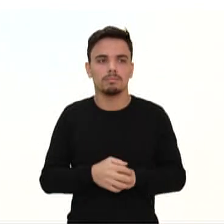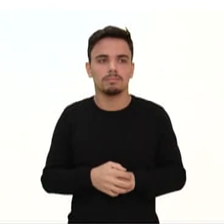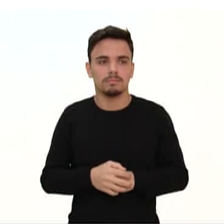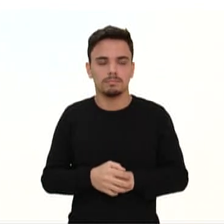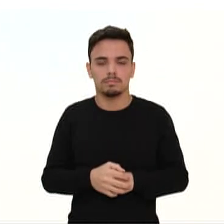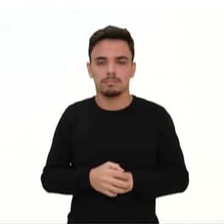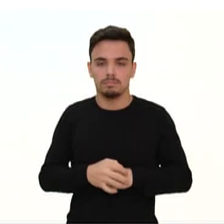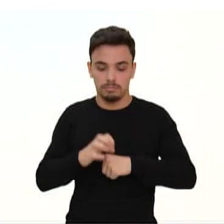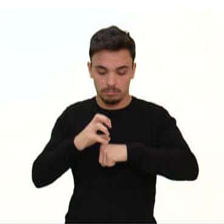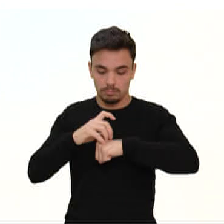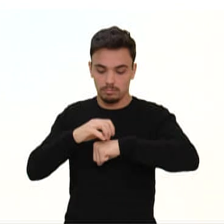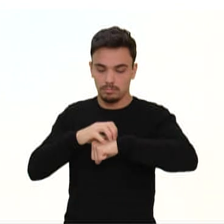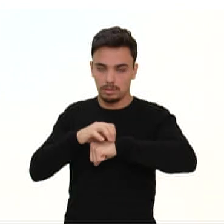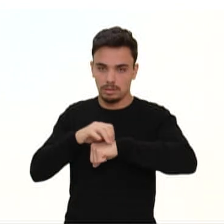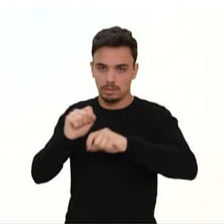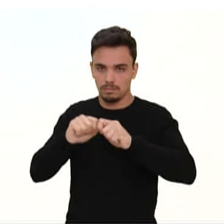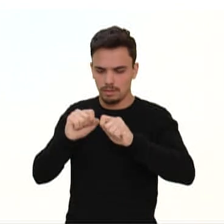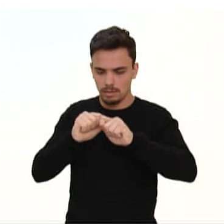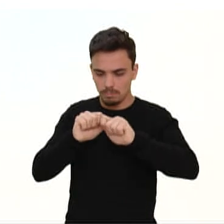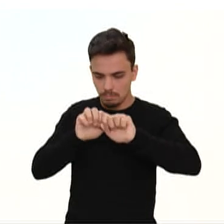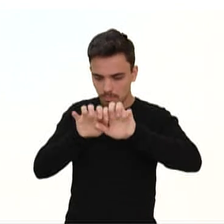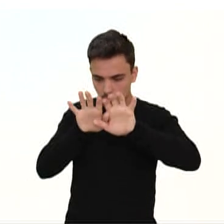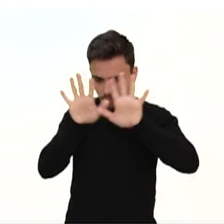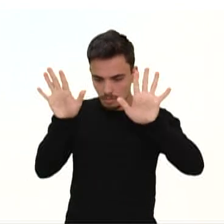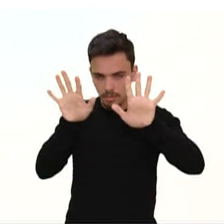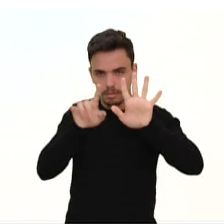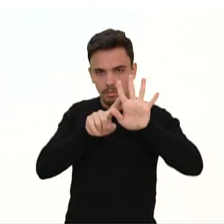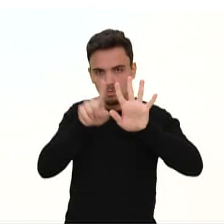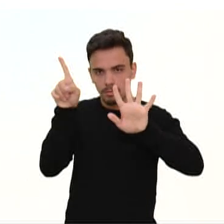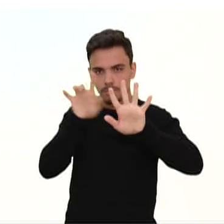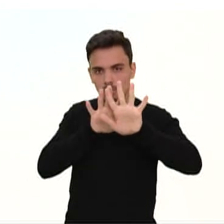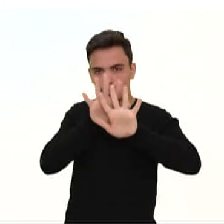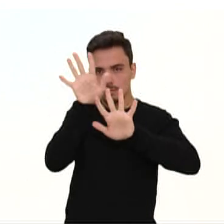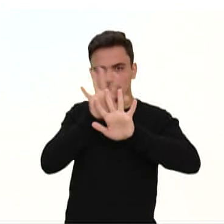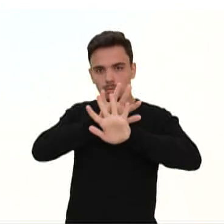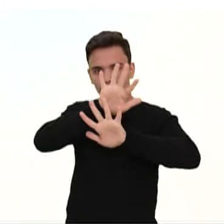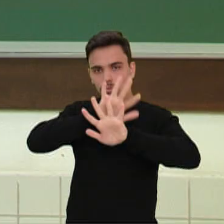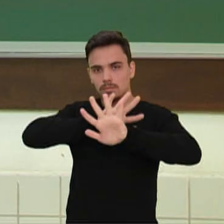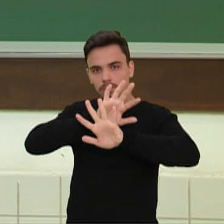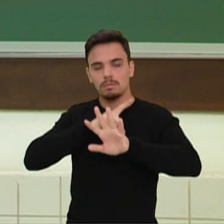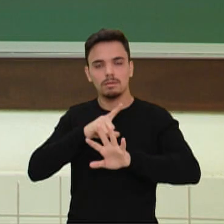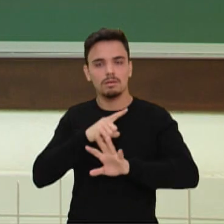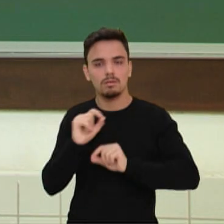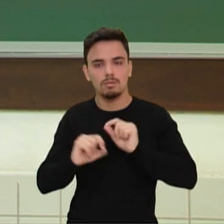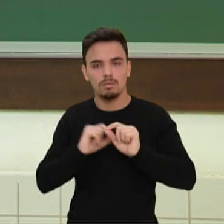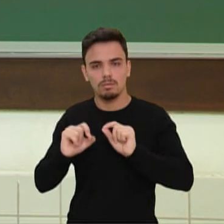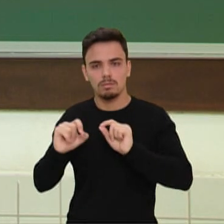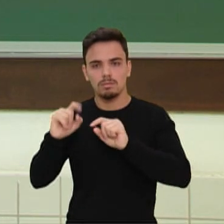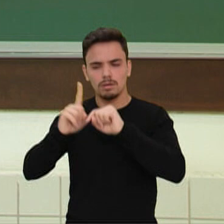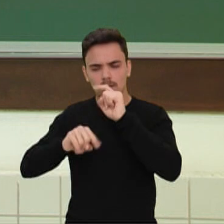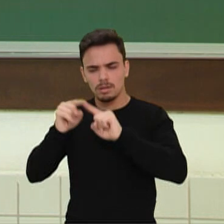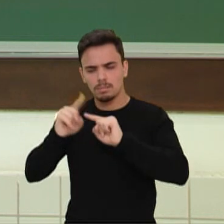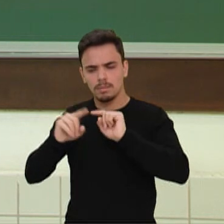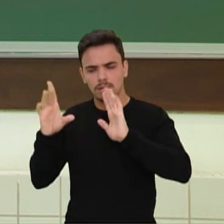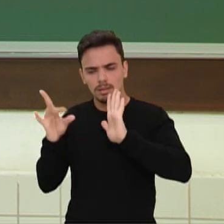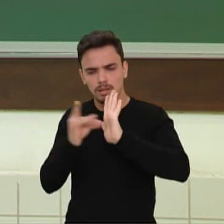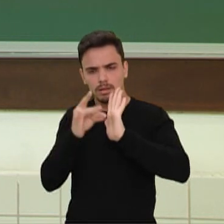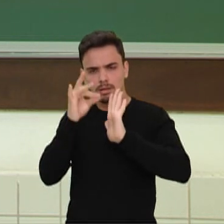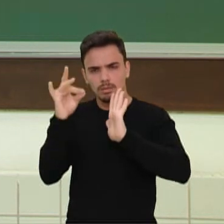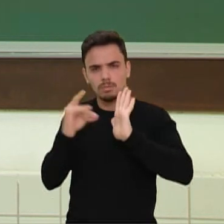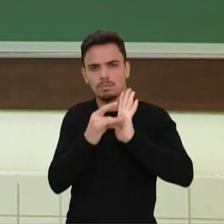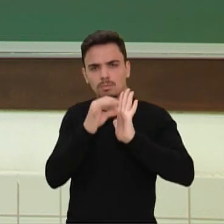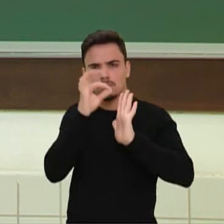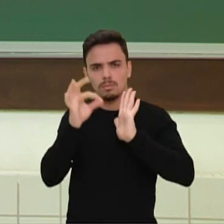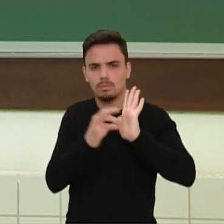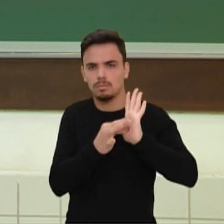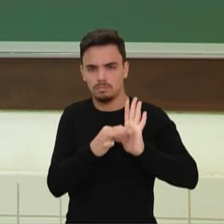que constrói a sua teia para prender nessas teias os objetos, os animaizinhos que ela vai utilizar